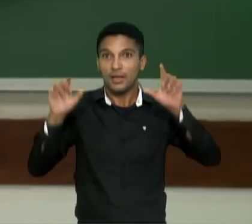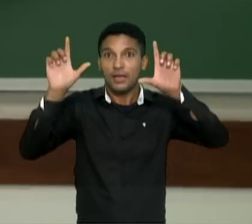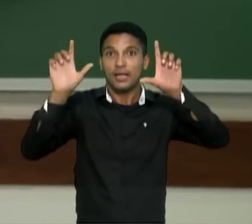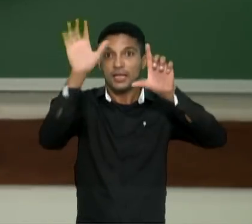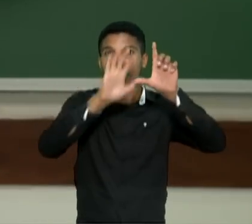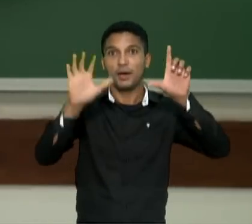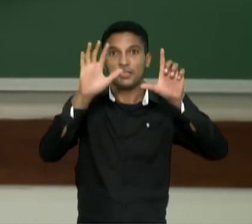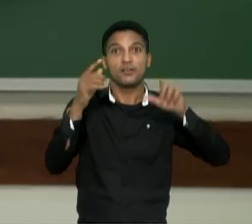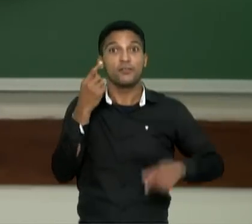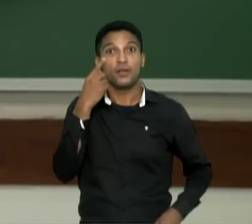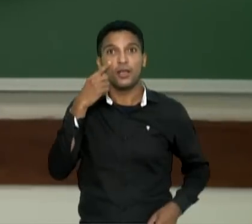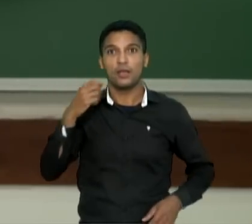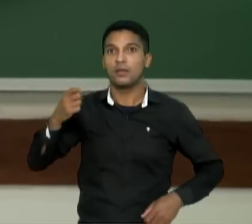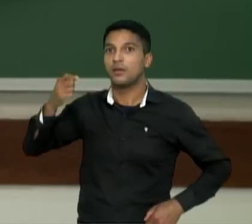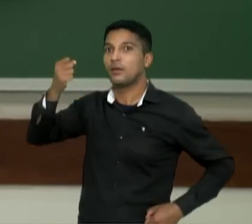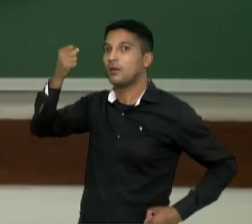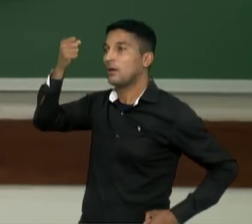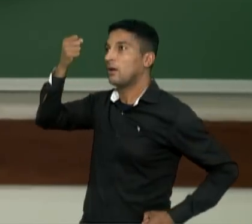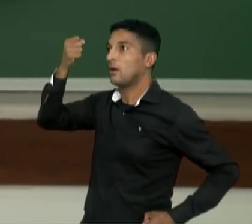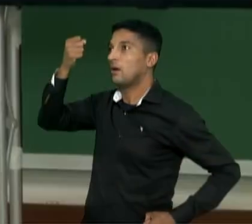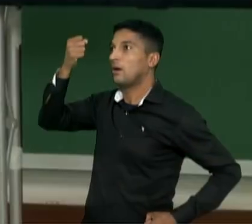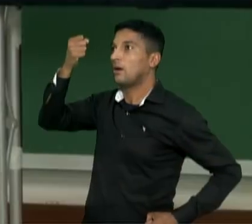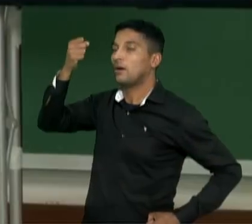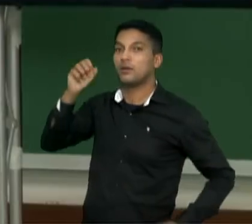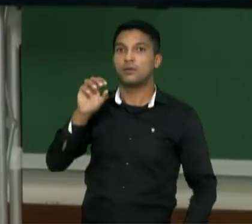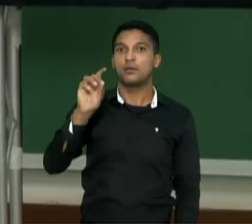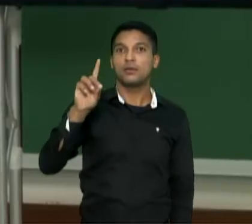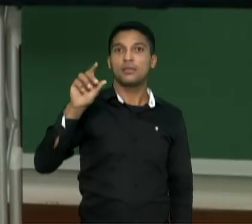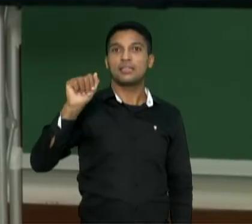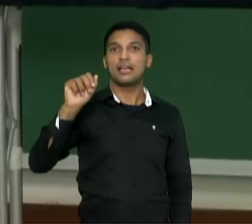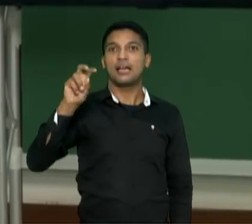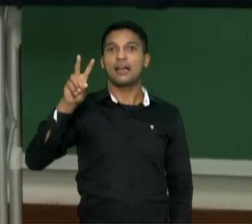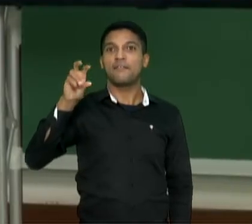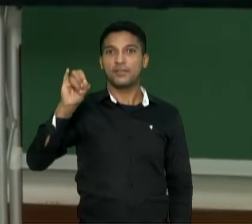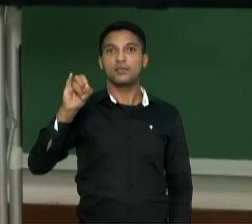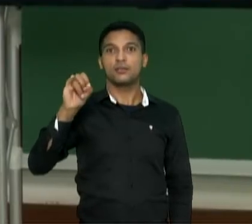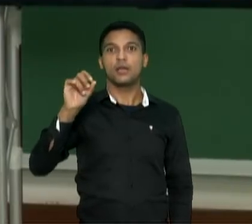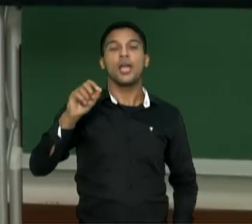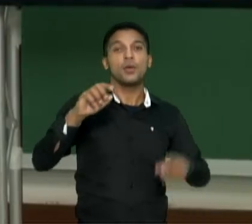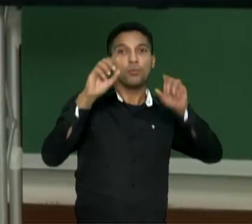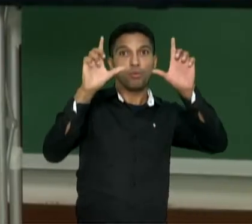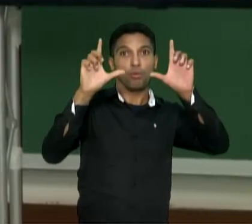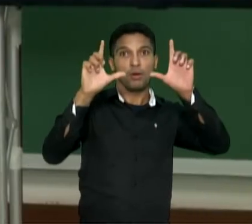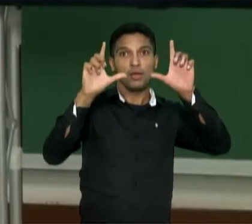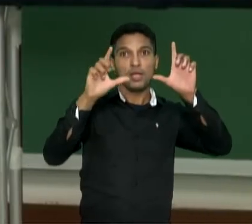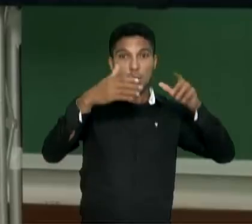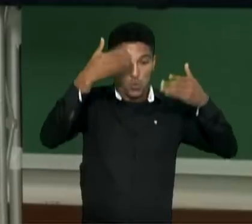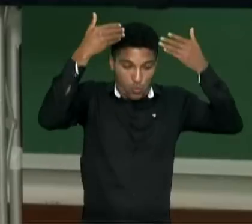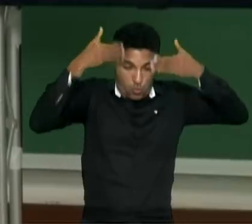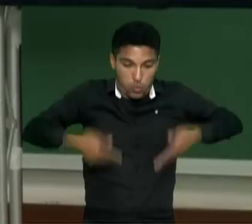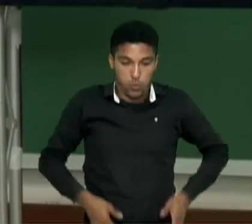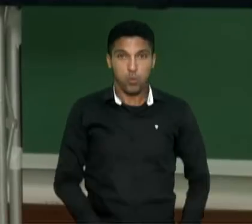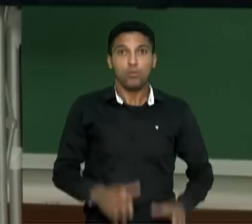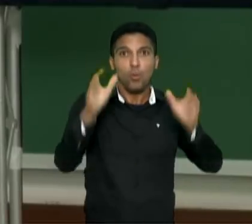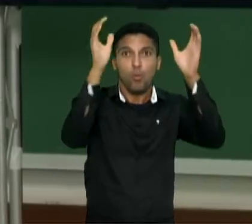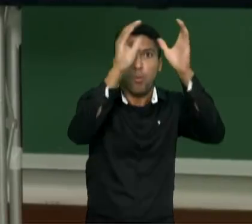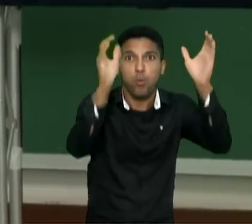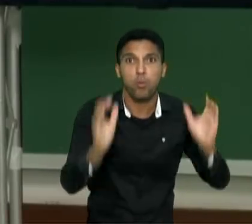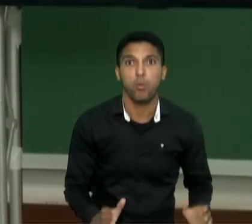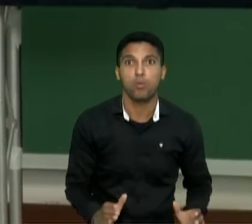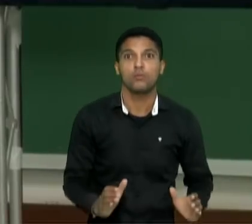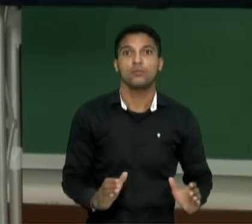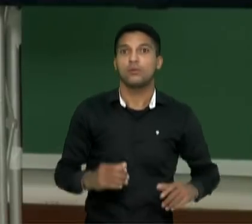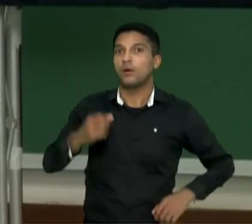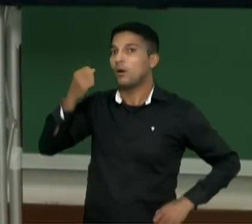Então, na imagem, né, a gente tem 3 imagens, na verdade, e uma é a figura inteira da escultura do Michelangelo